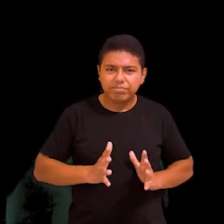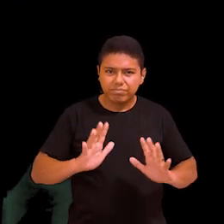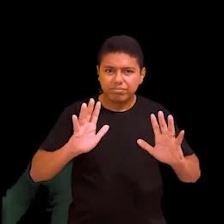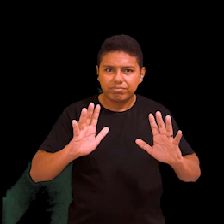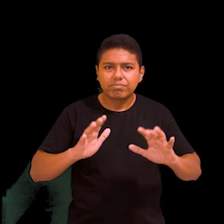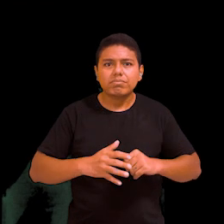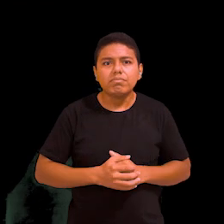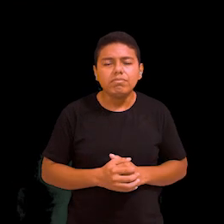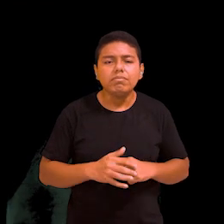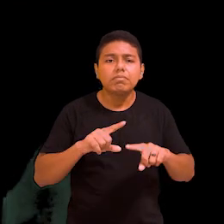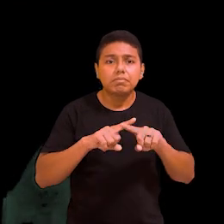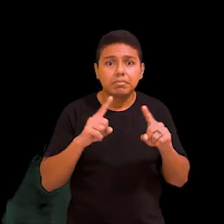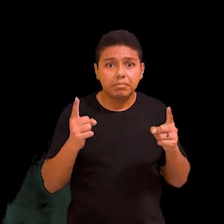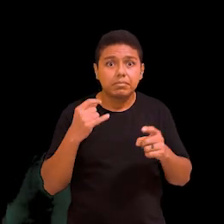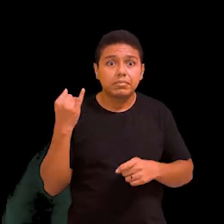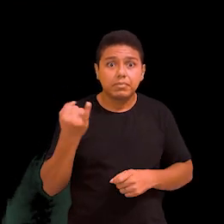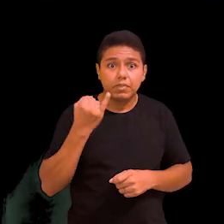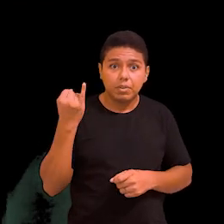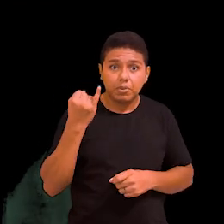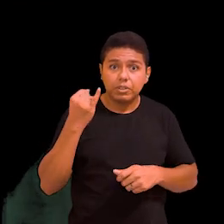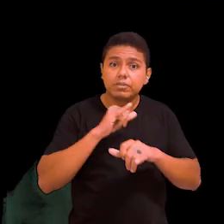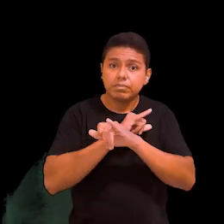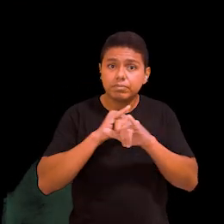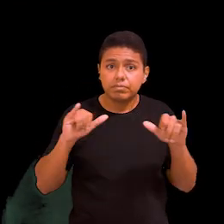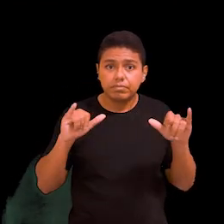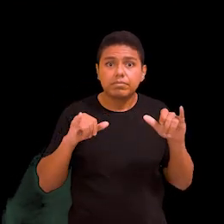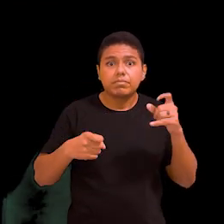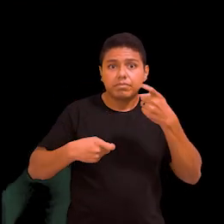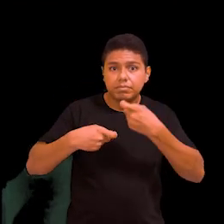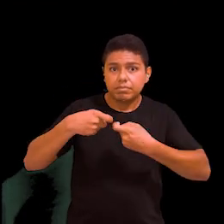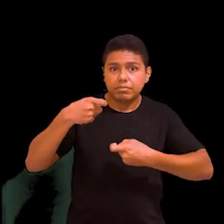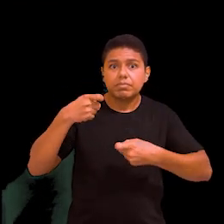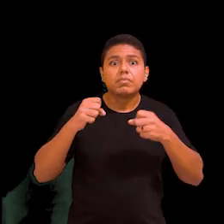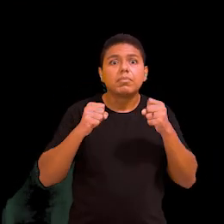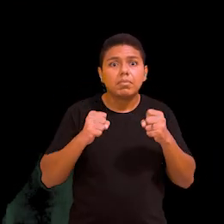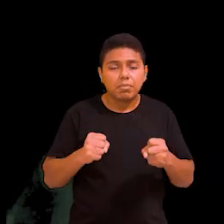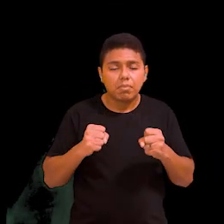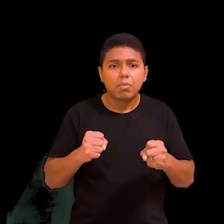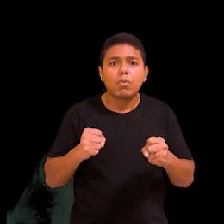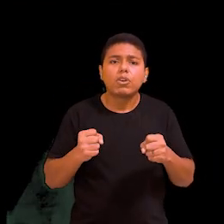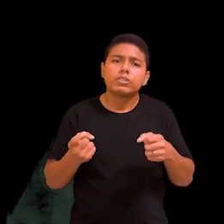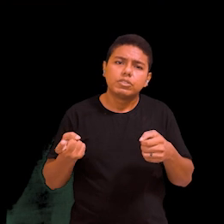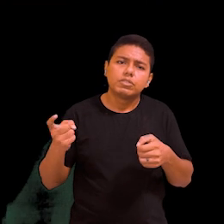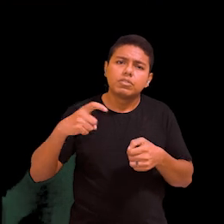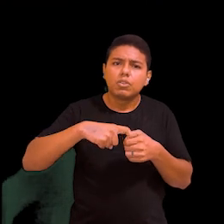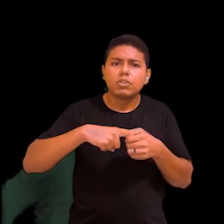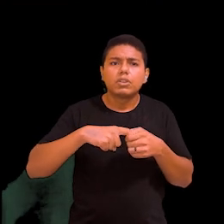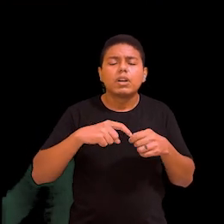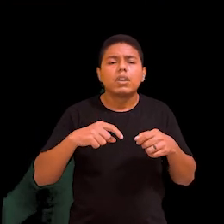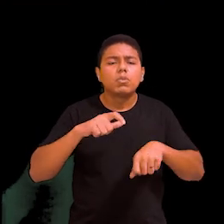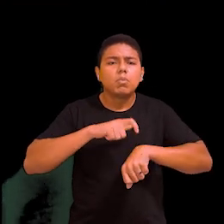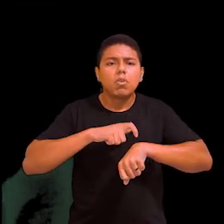da laceração perineal. No entanto, é importante reforçar que a atividade sexual